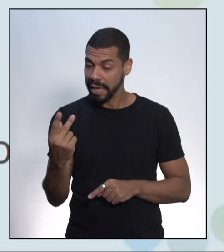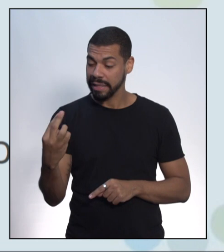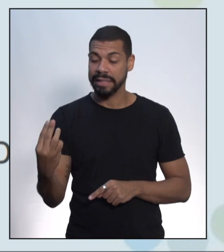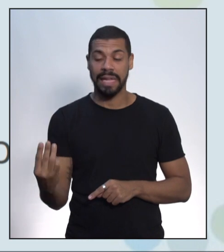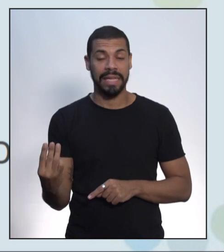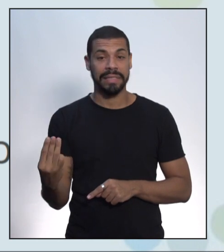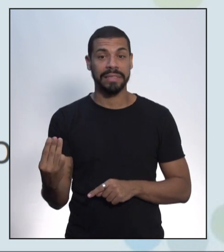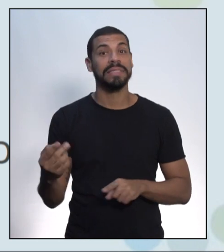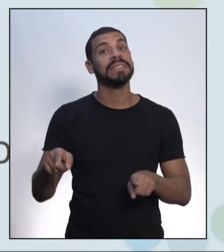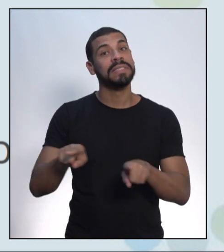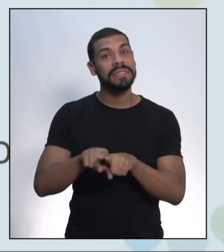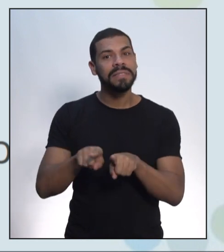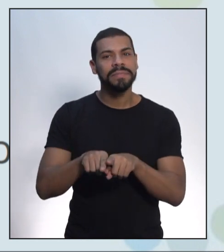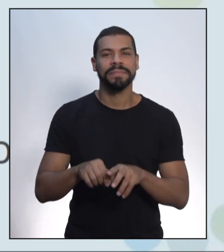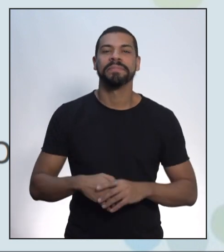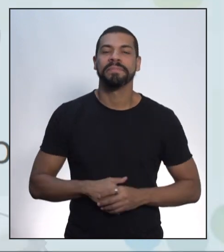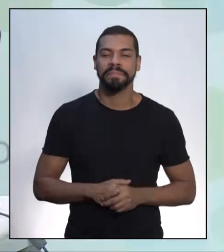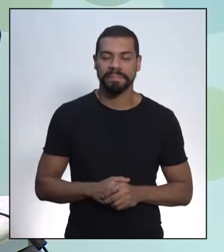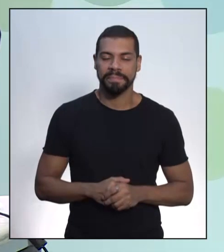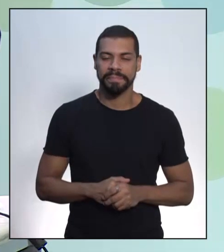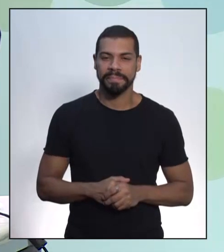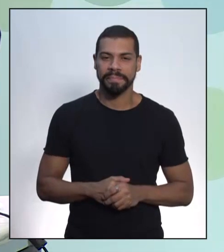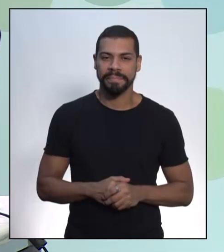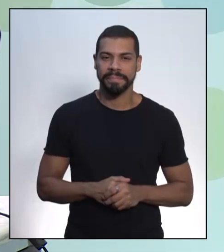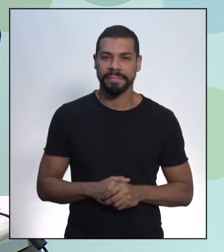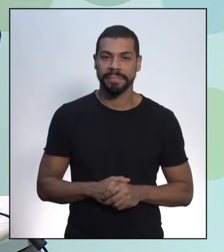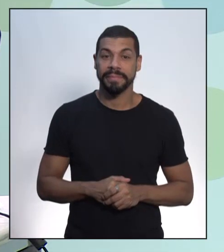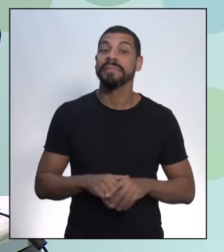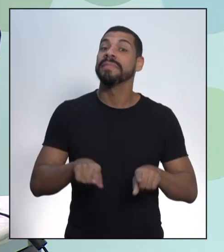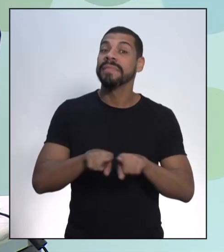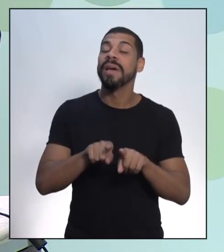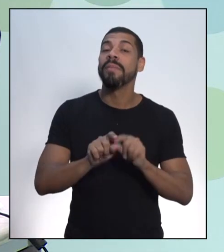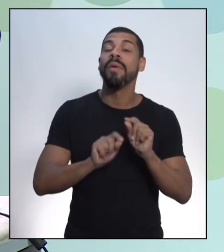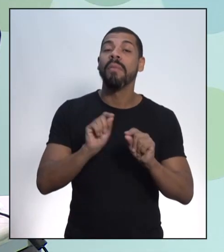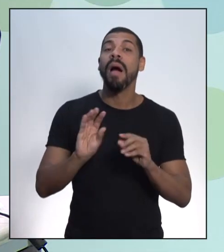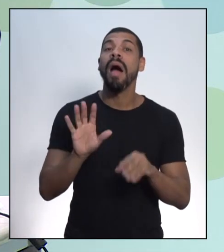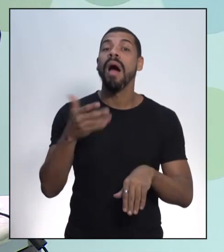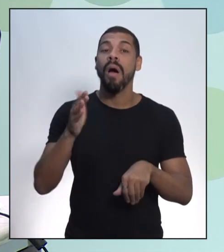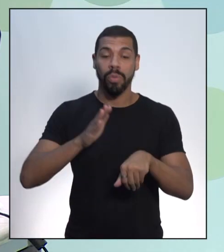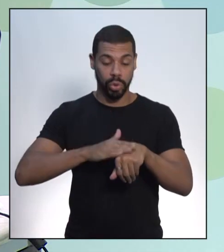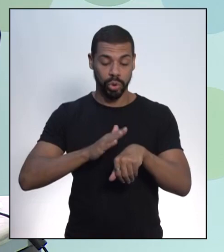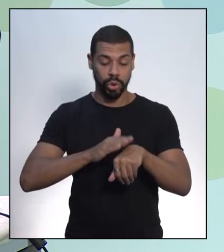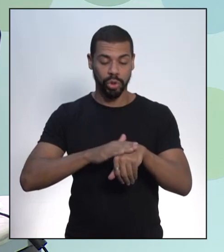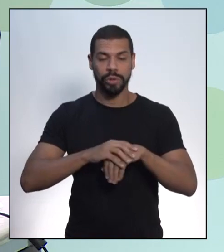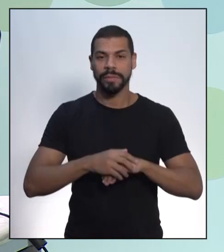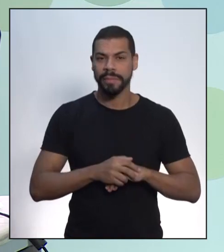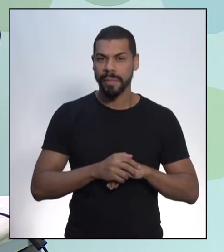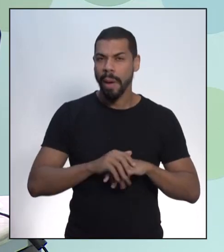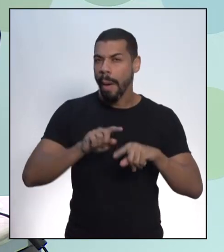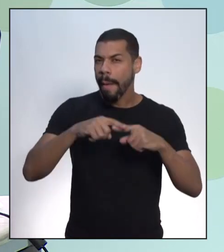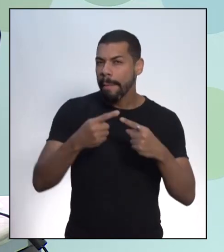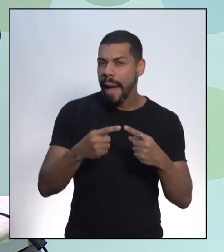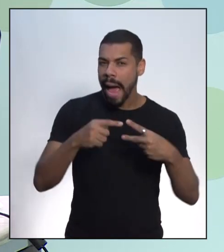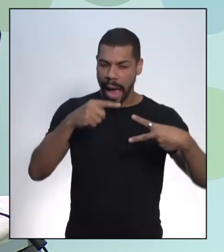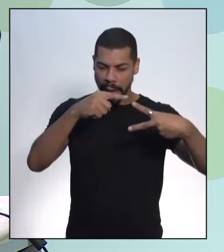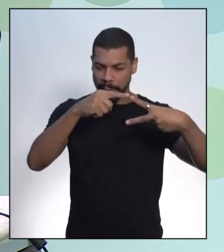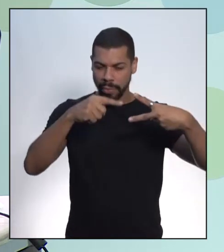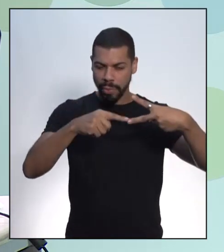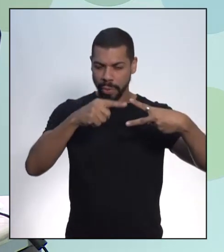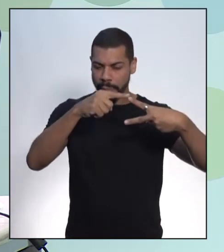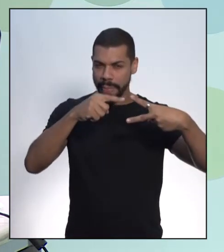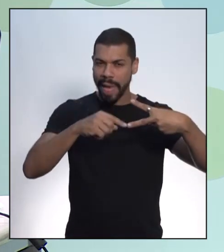OH3, que é o nosso hidróxido de alumínio, que vai ser o quê? Que é o gelatinoso. Só que esses ALs que